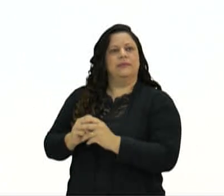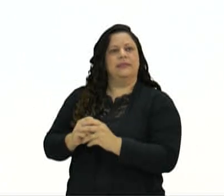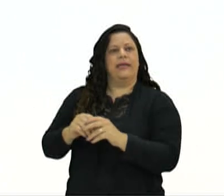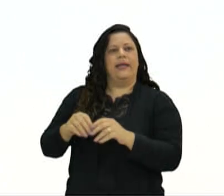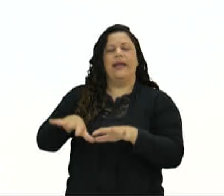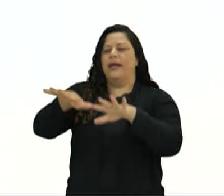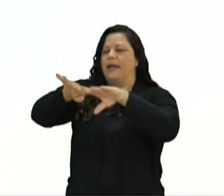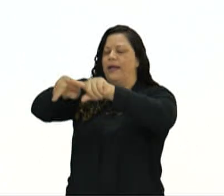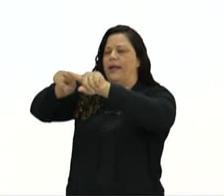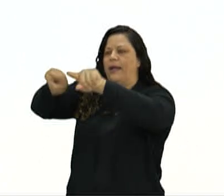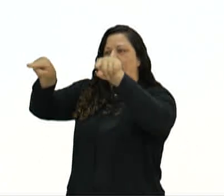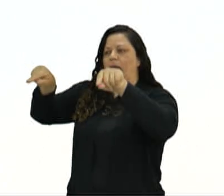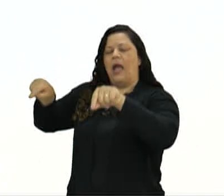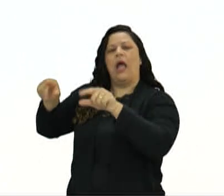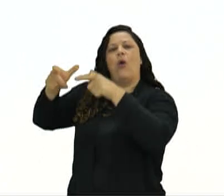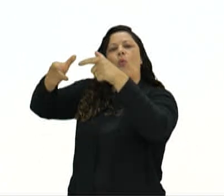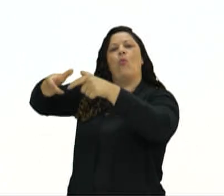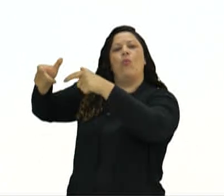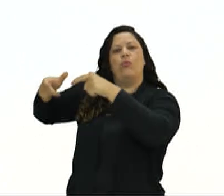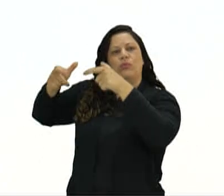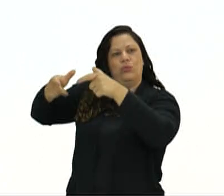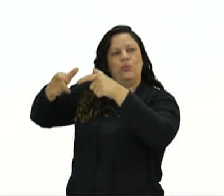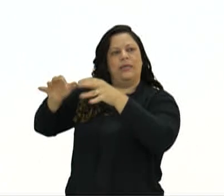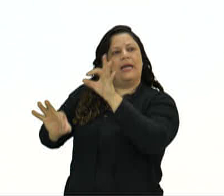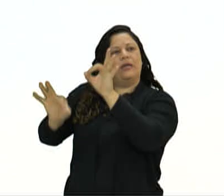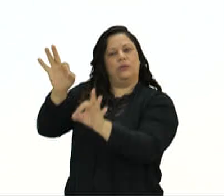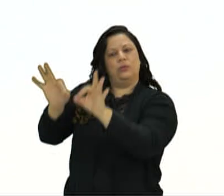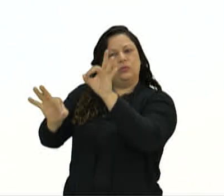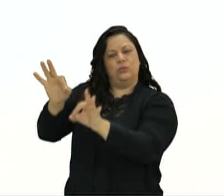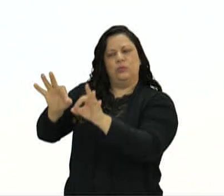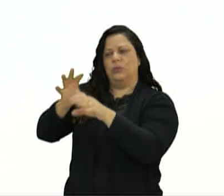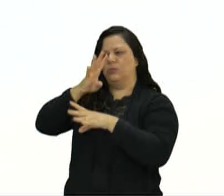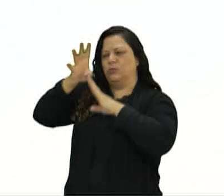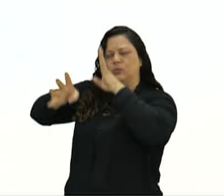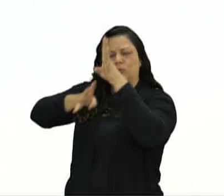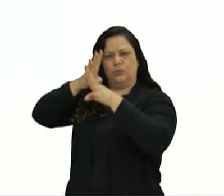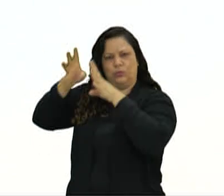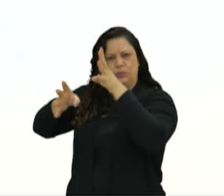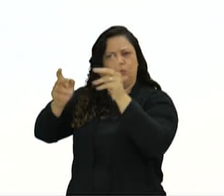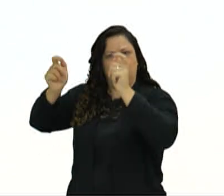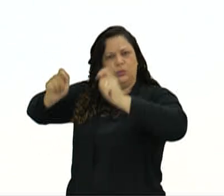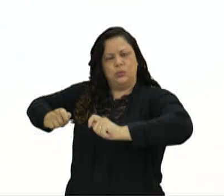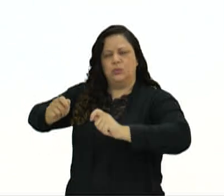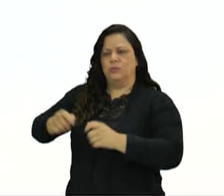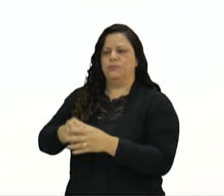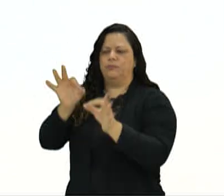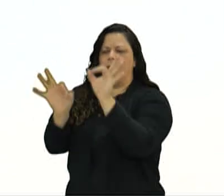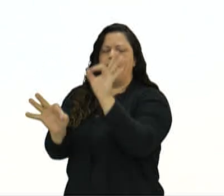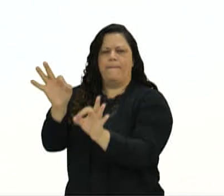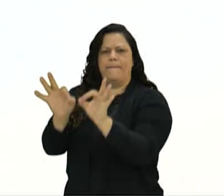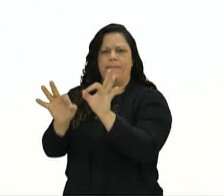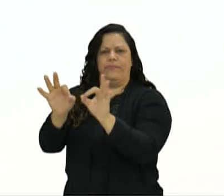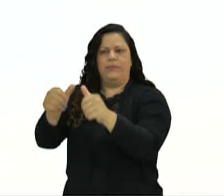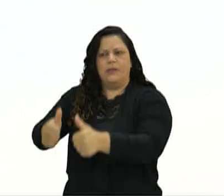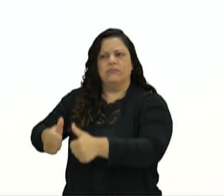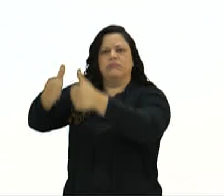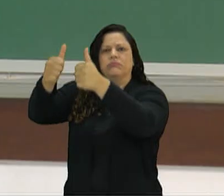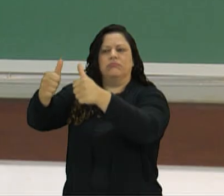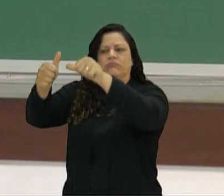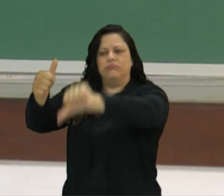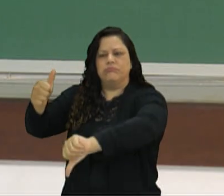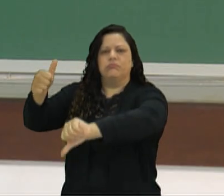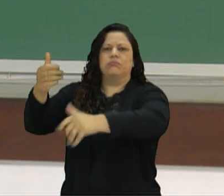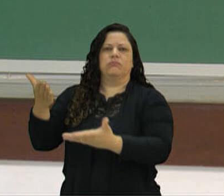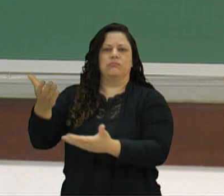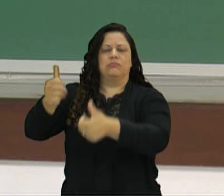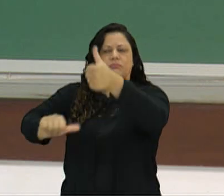a gente vê muito isso aí no jornal, né? Responsável por julgar a validade ou a invalidade das leis.